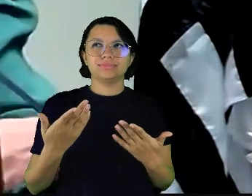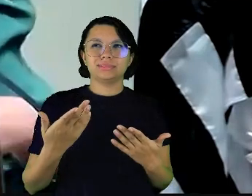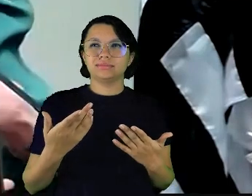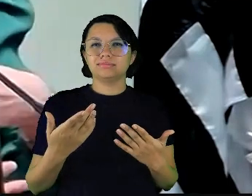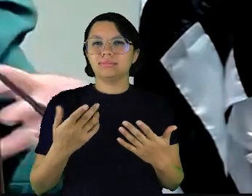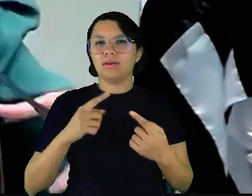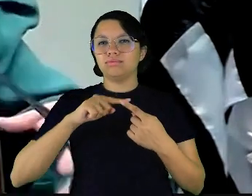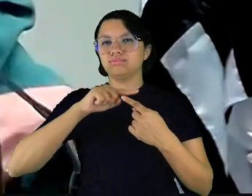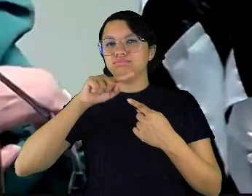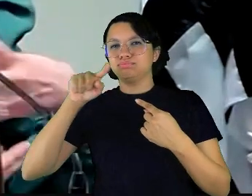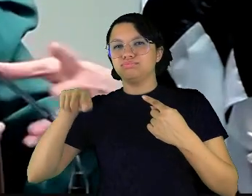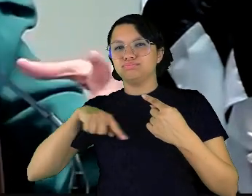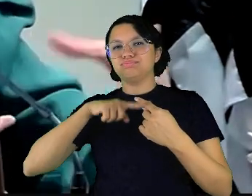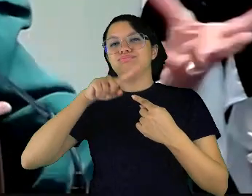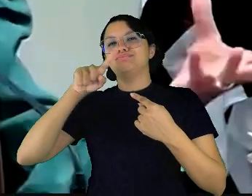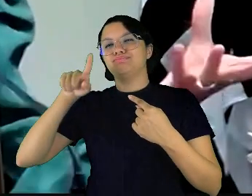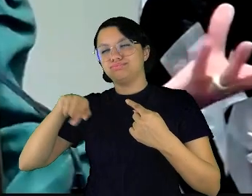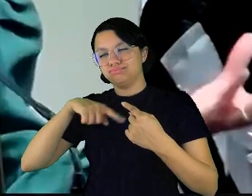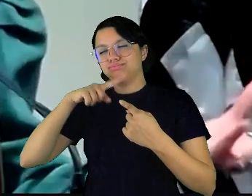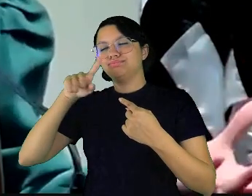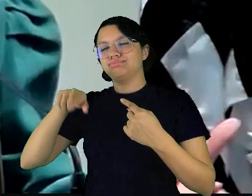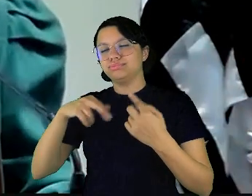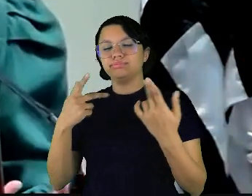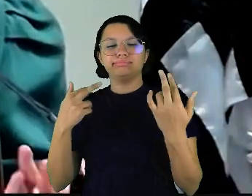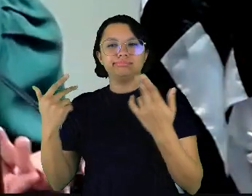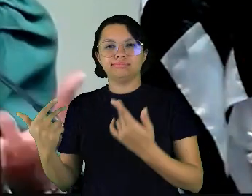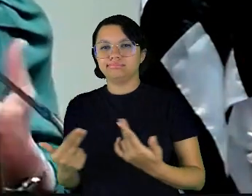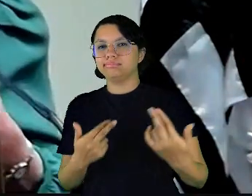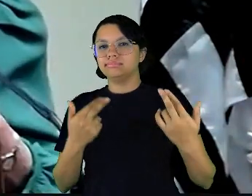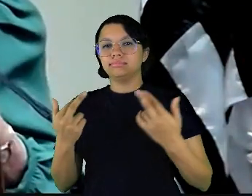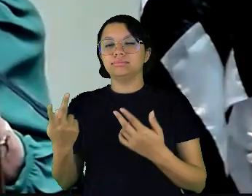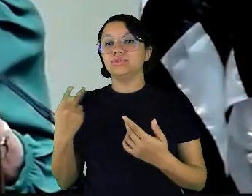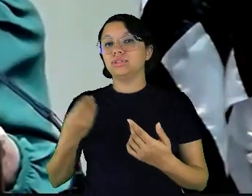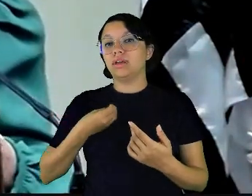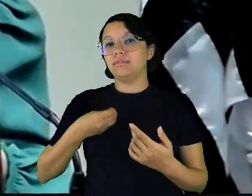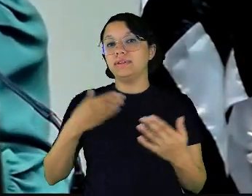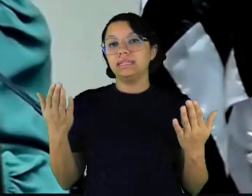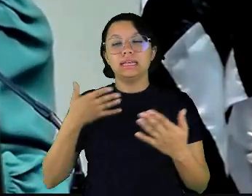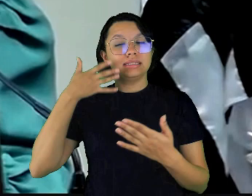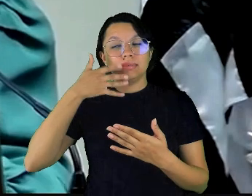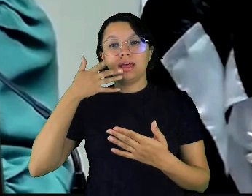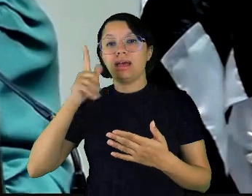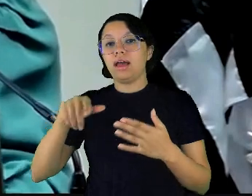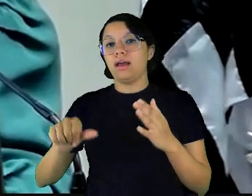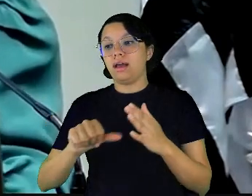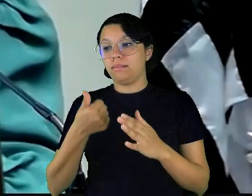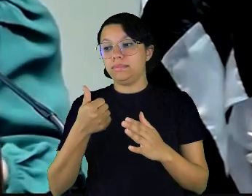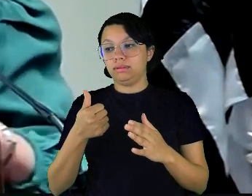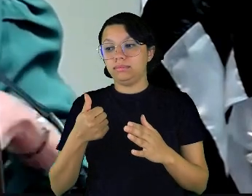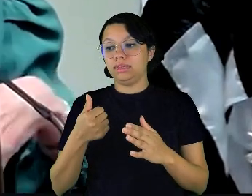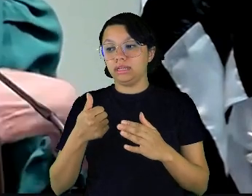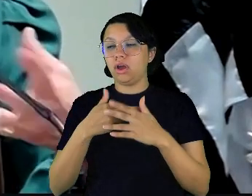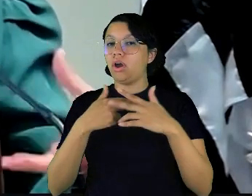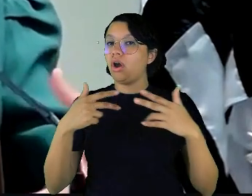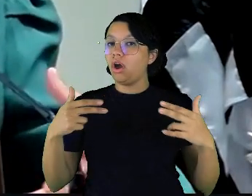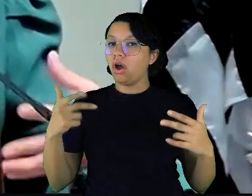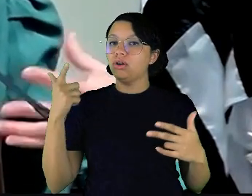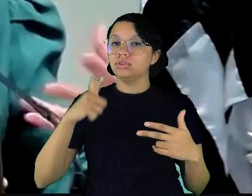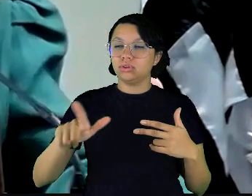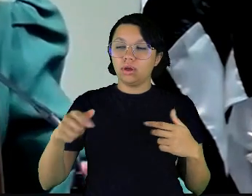círculo vicioso que nós estamos vivendo, e essa palestra é a primeira que eu espero de muitas, porque nós temos que